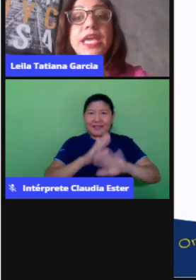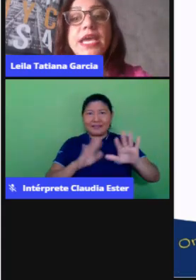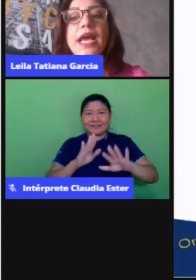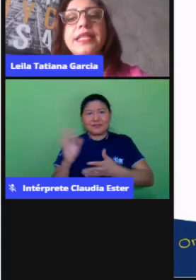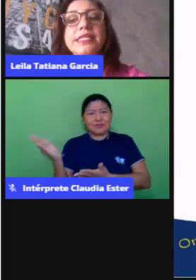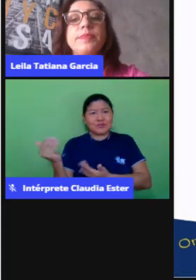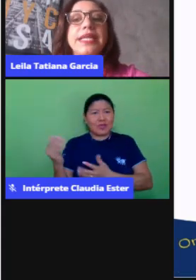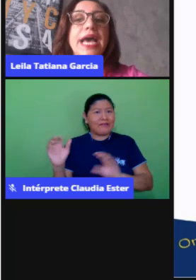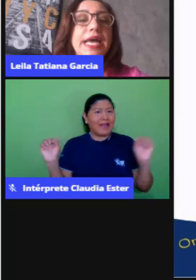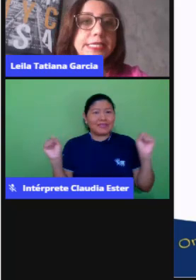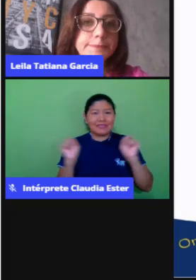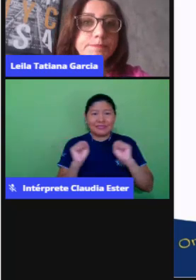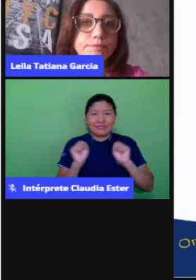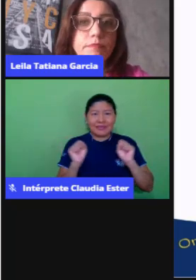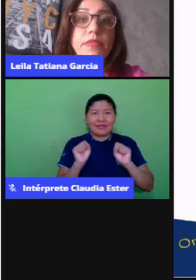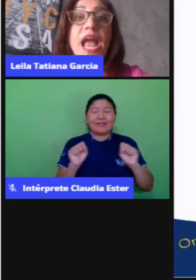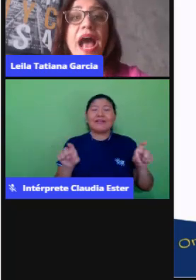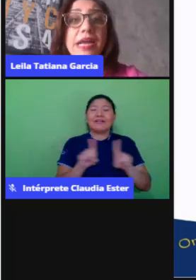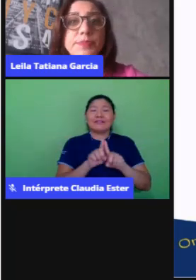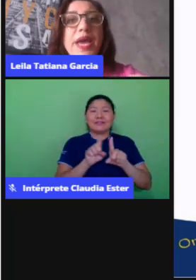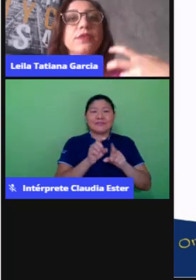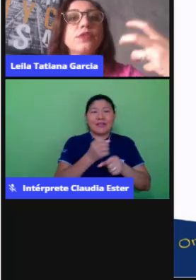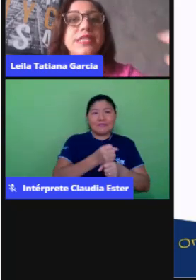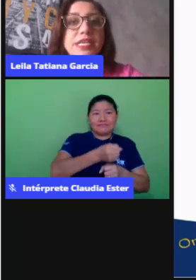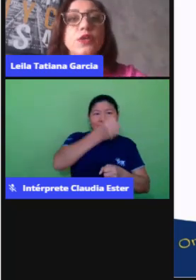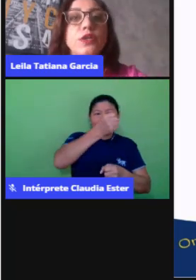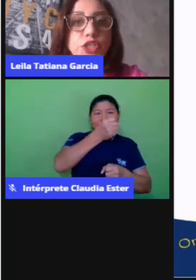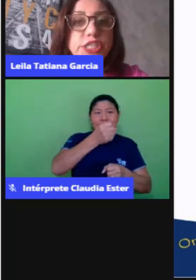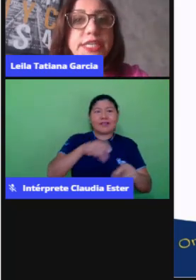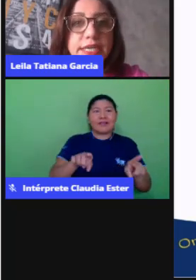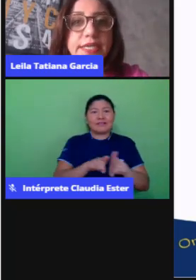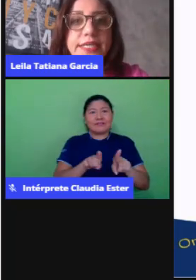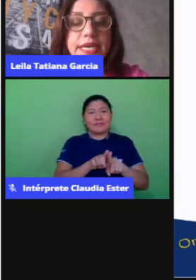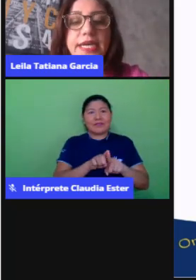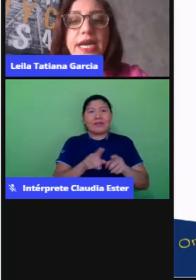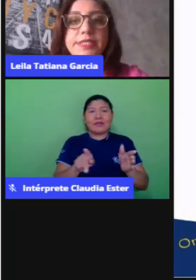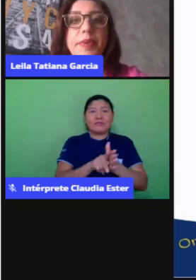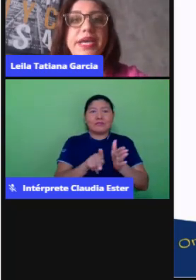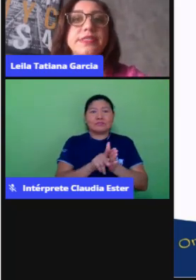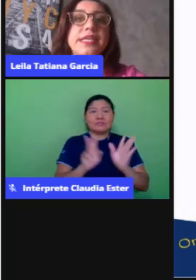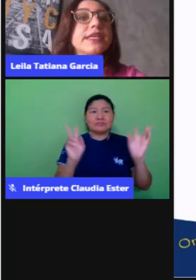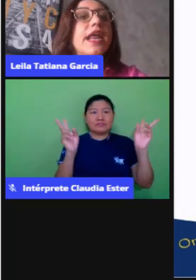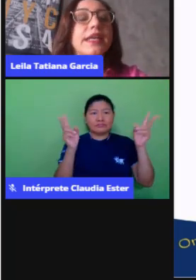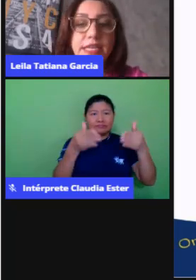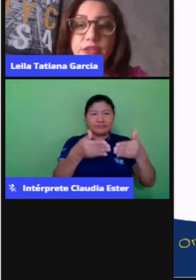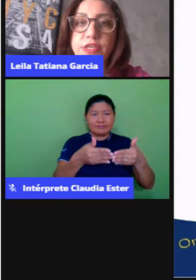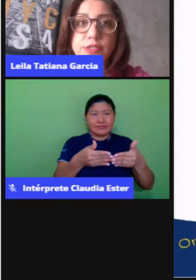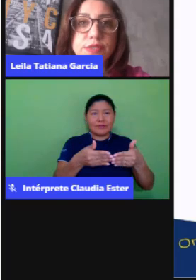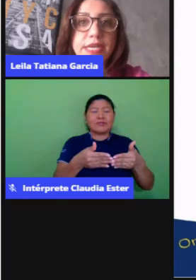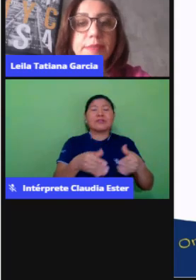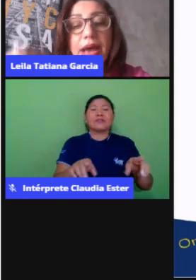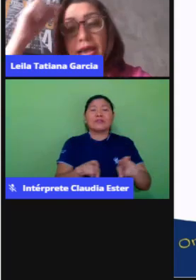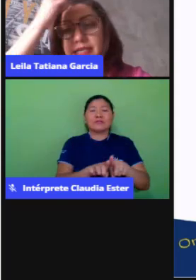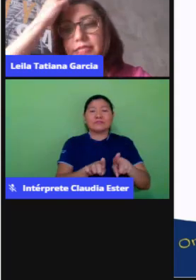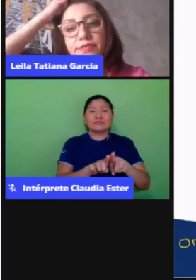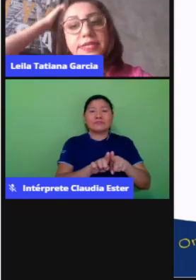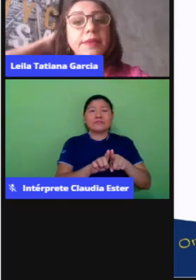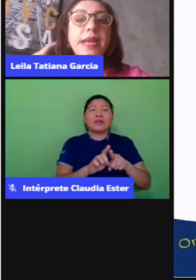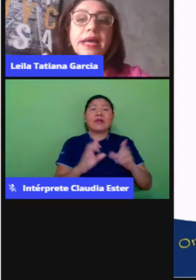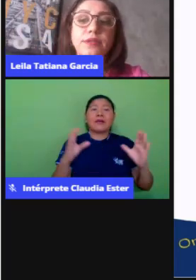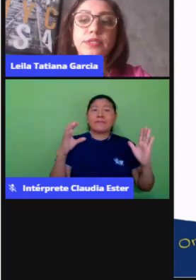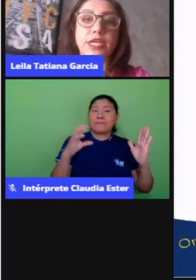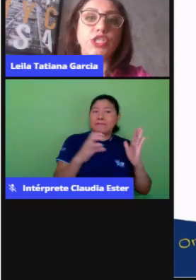adolescentes, e das planárias, aspectos da zoologia, né? Aspectos das características dos